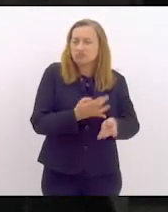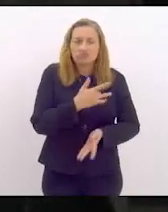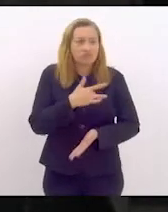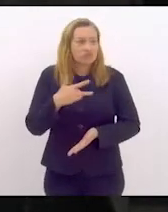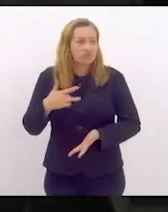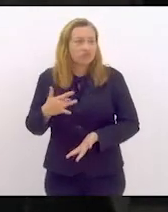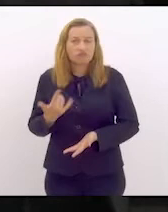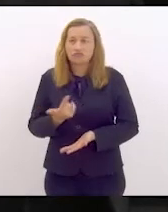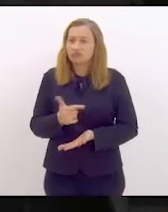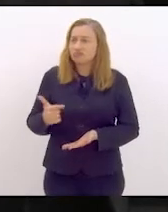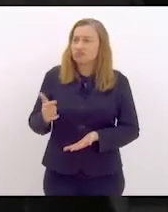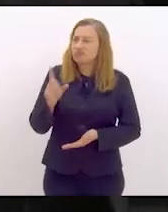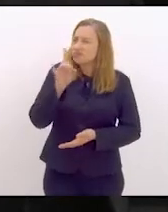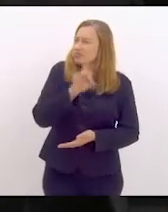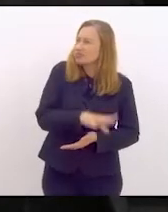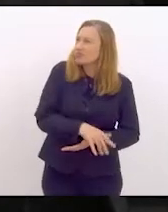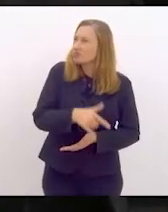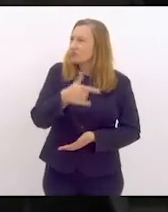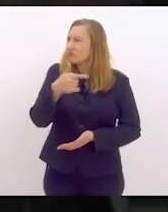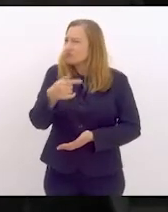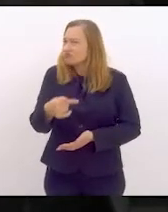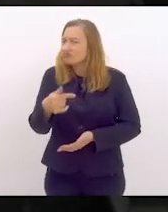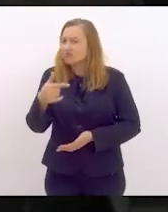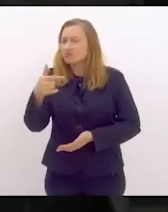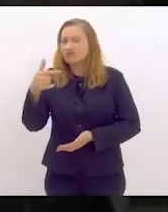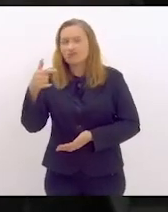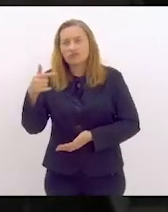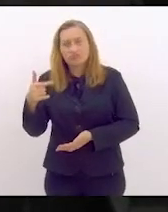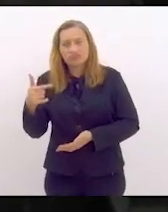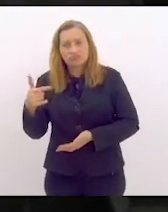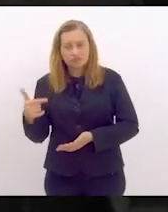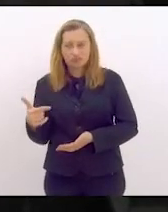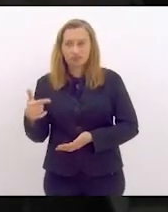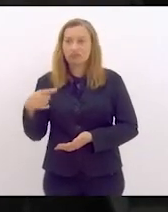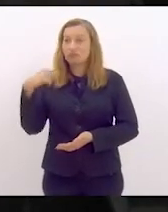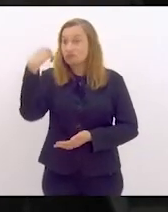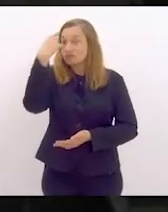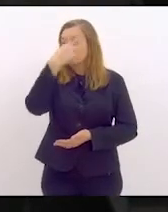Nas últimas 72 horas,